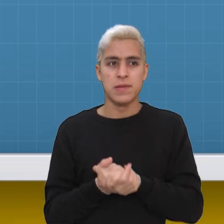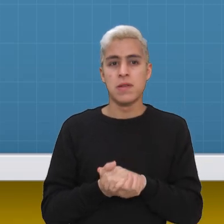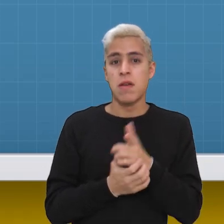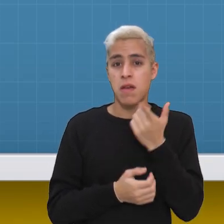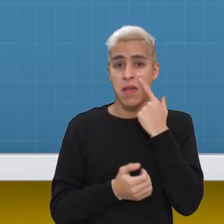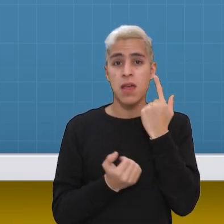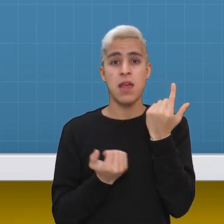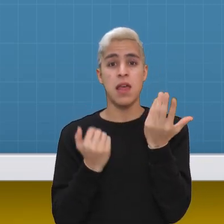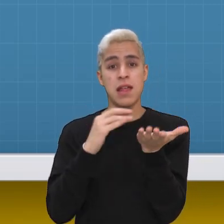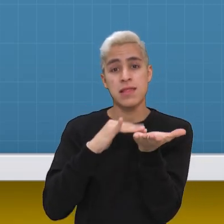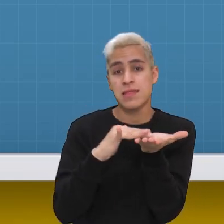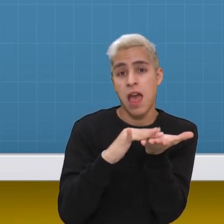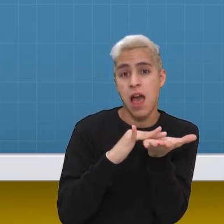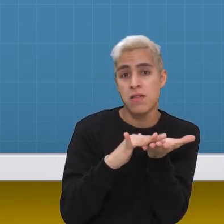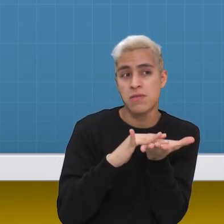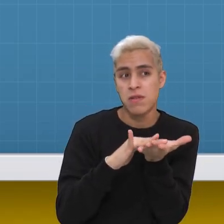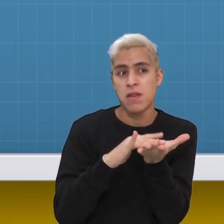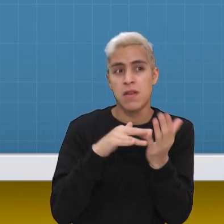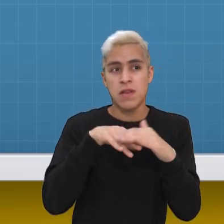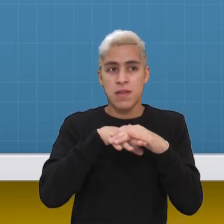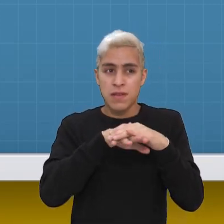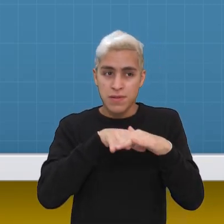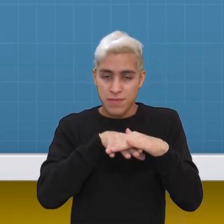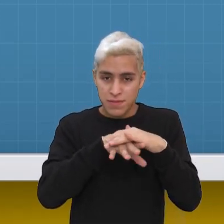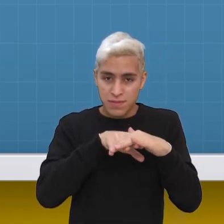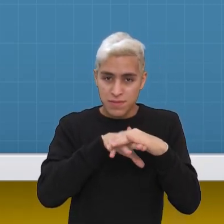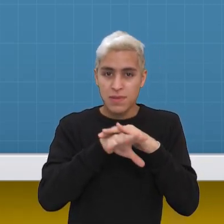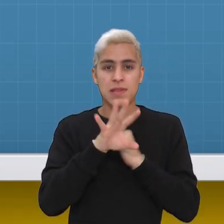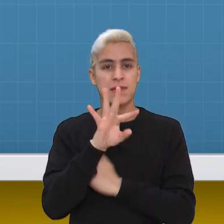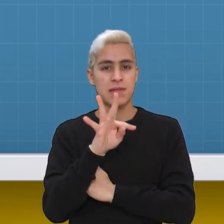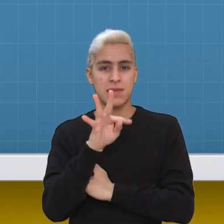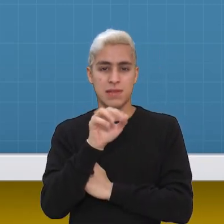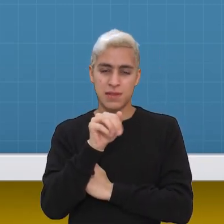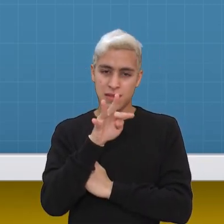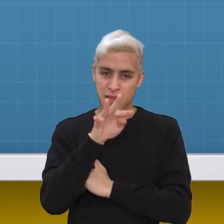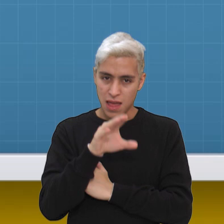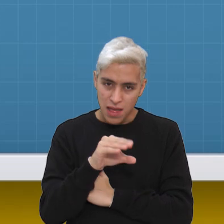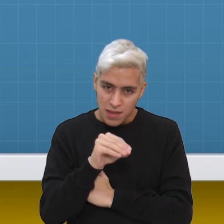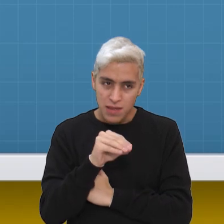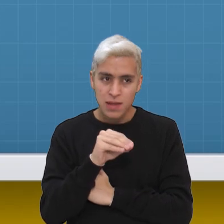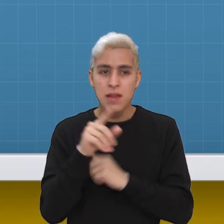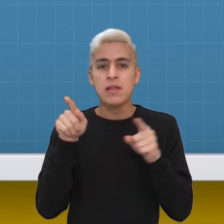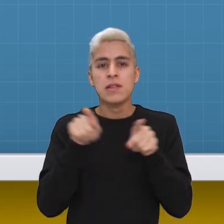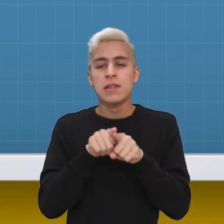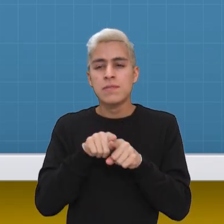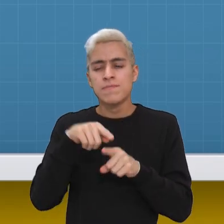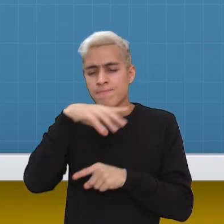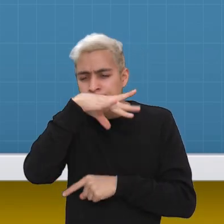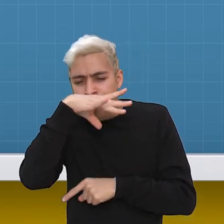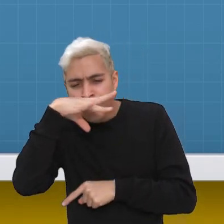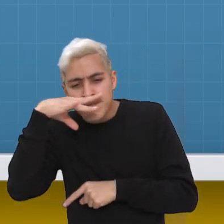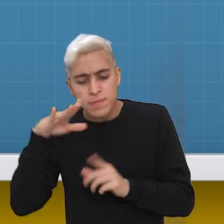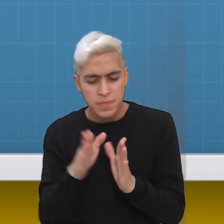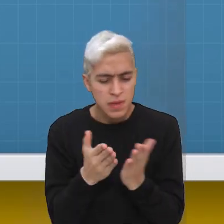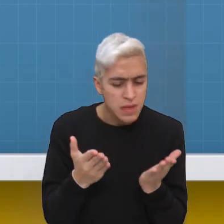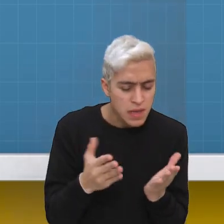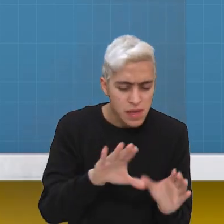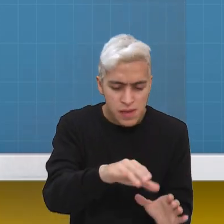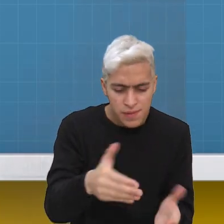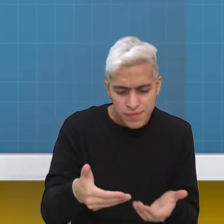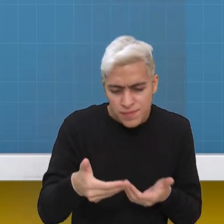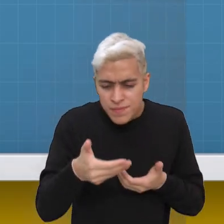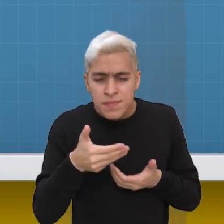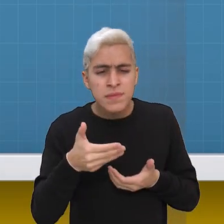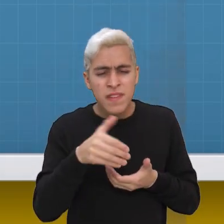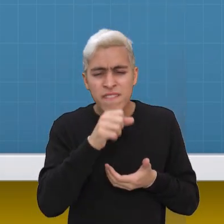O tato. Mudar a página, certo? O meu cheiro. Esse livro é